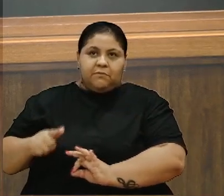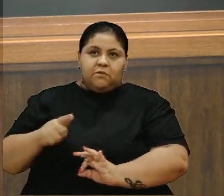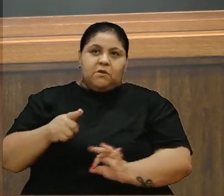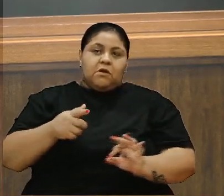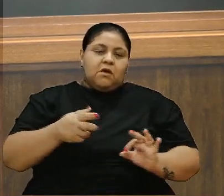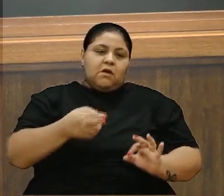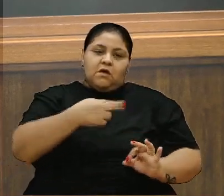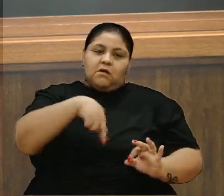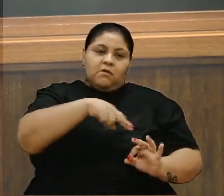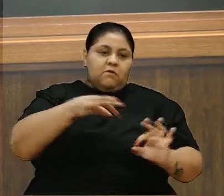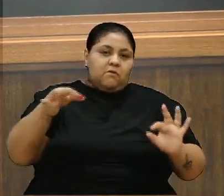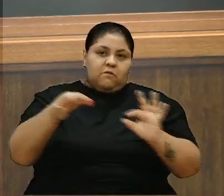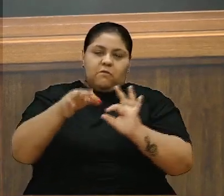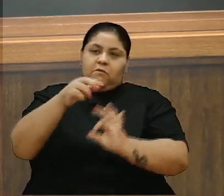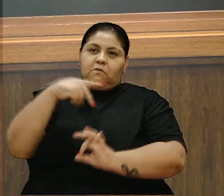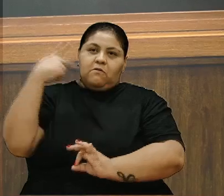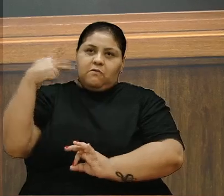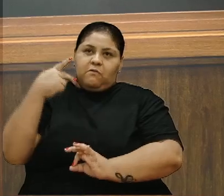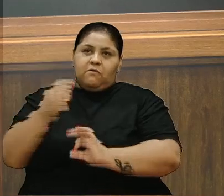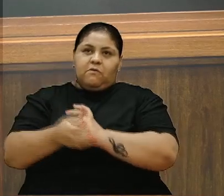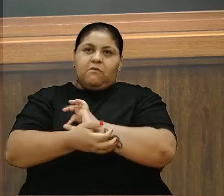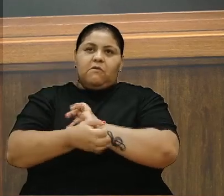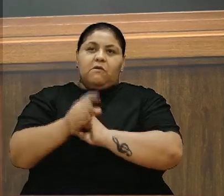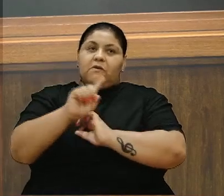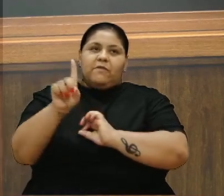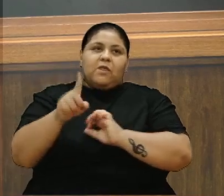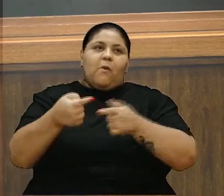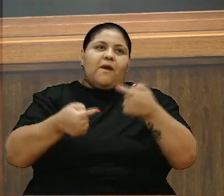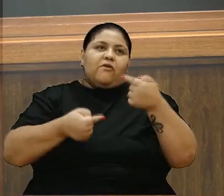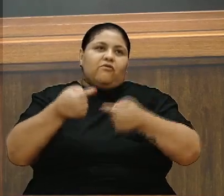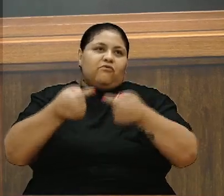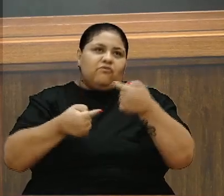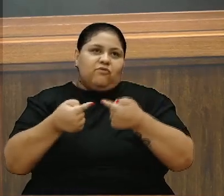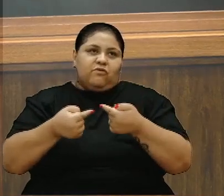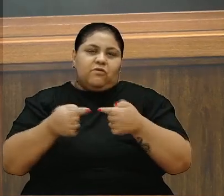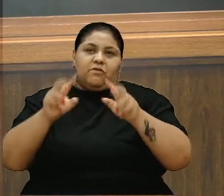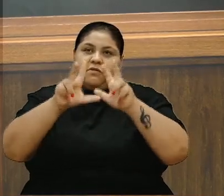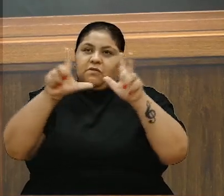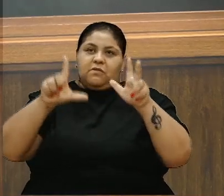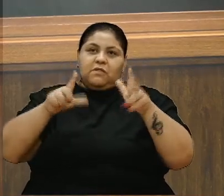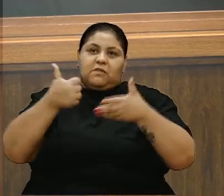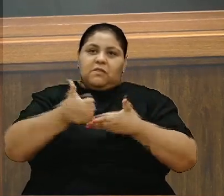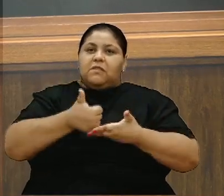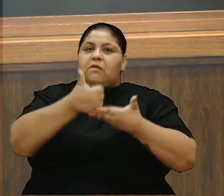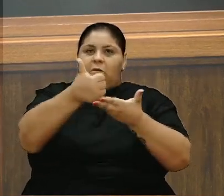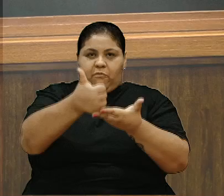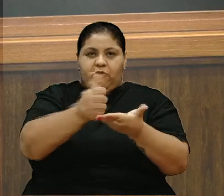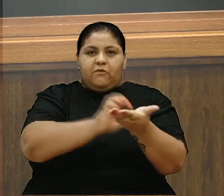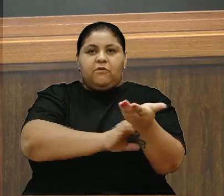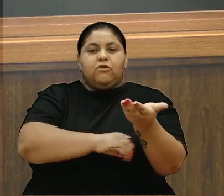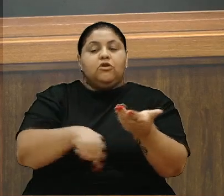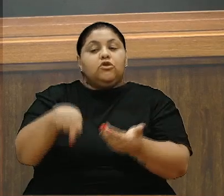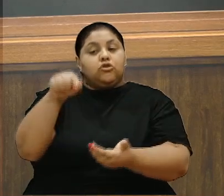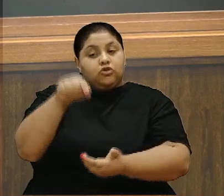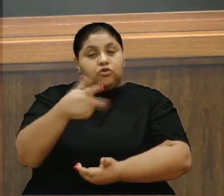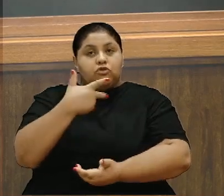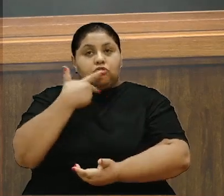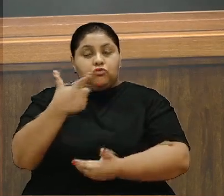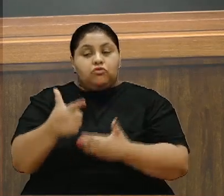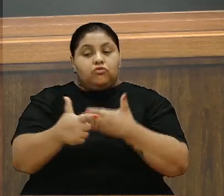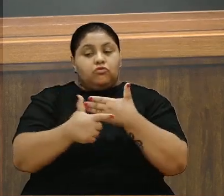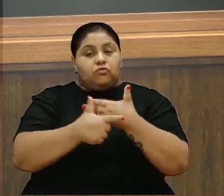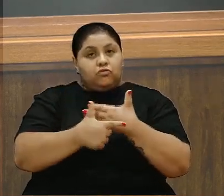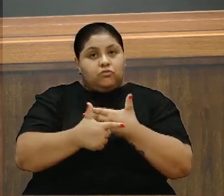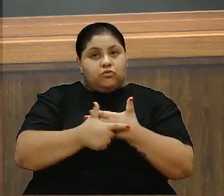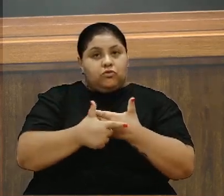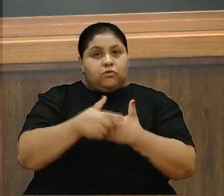Não é que a religião ou que o debate sobre esses temas não tragam contribuição. Nós acabamos de falar do papel